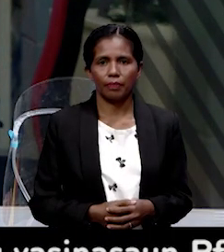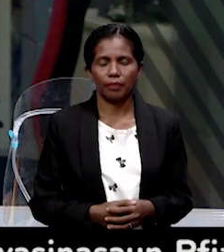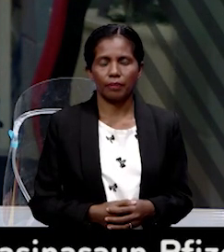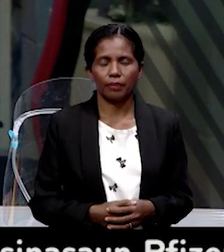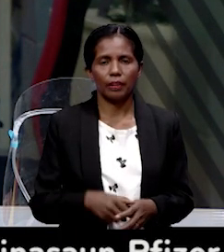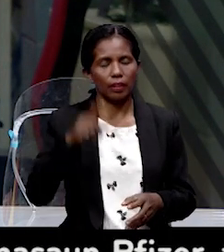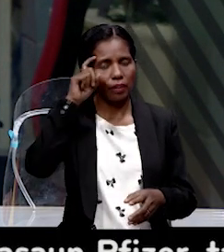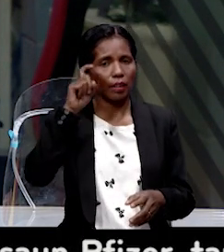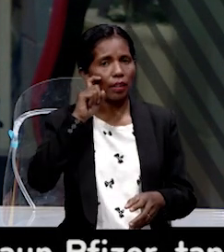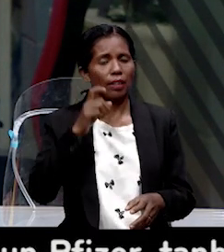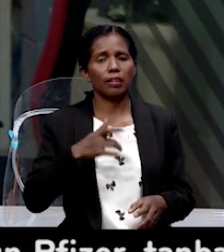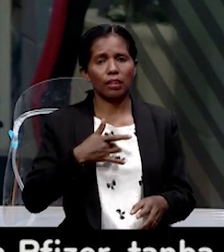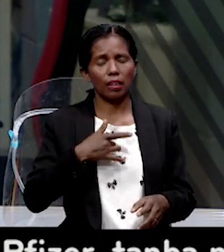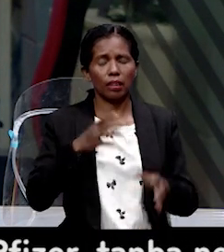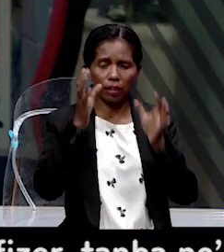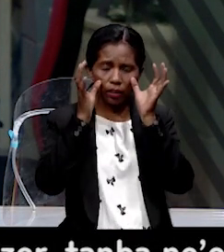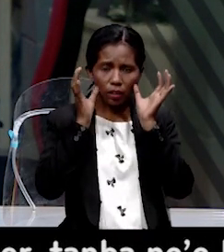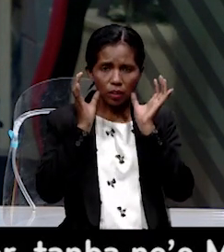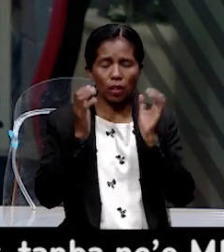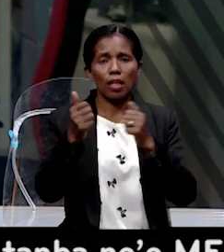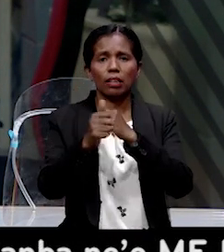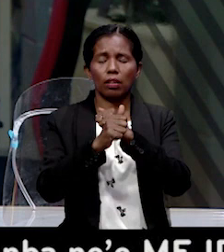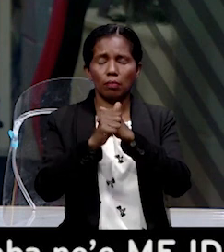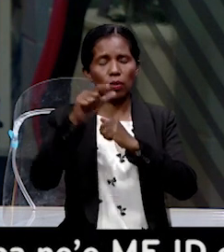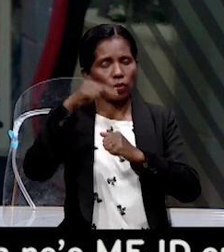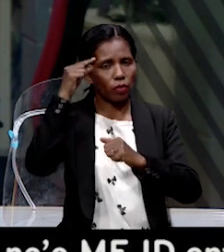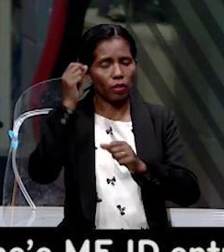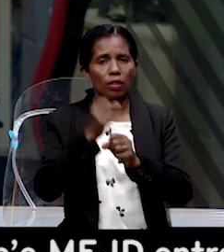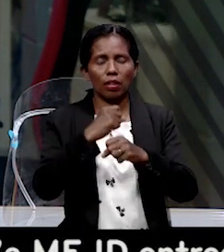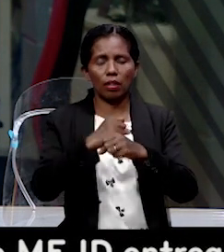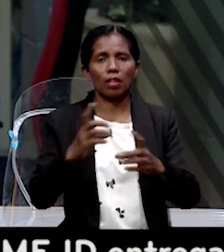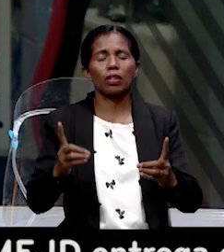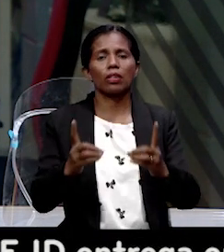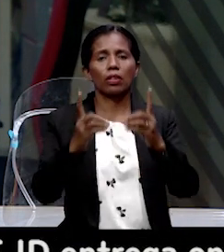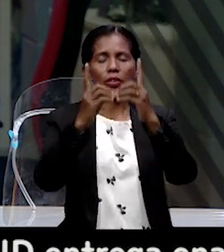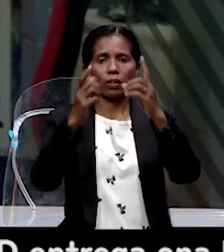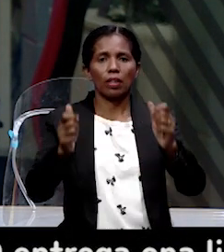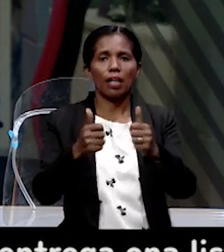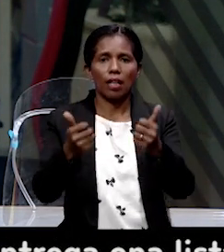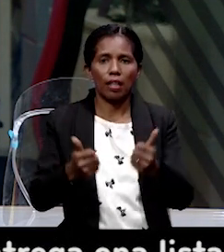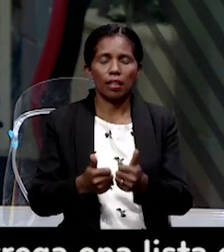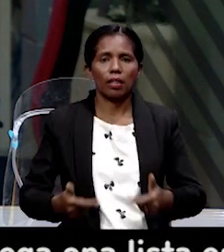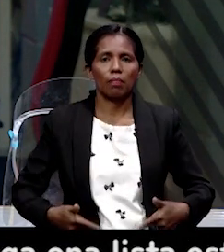Sanana Guzmão sente triste, roação nebe governo ralo, rasoro artemores.